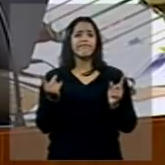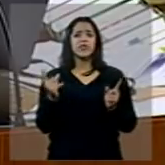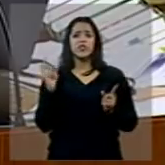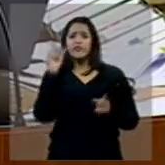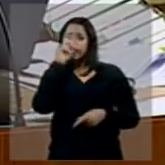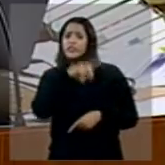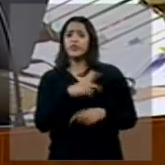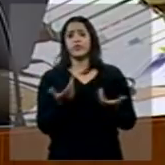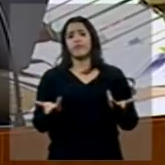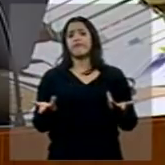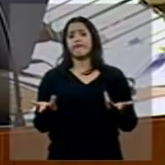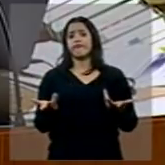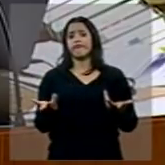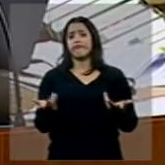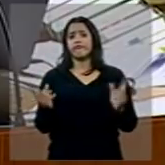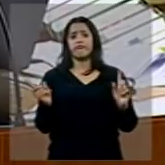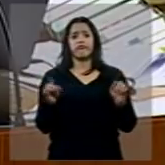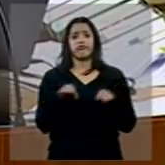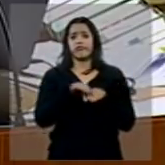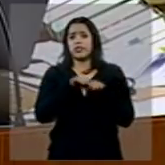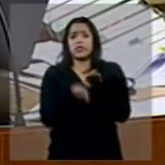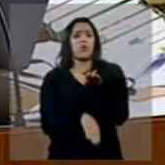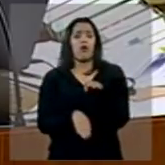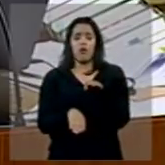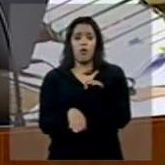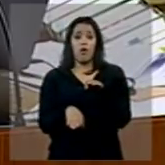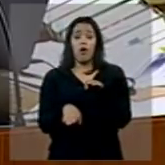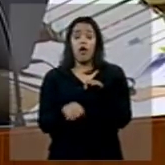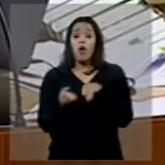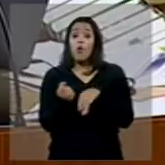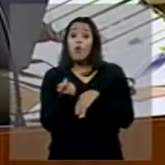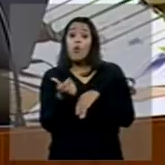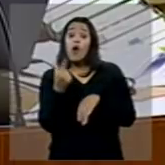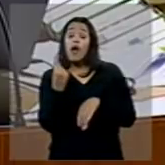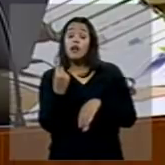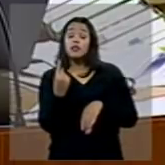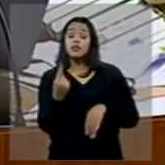dizer claramente desigual, entre os quase